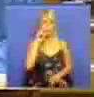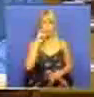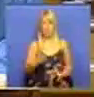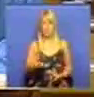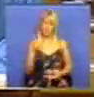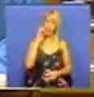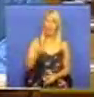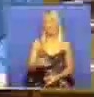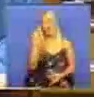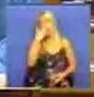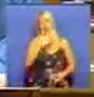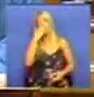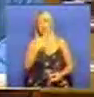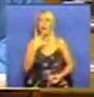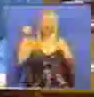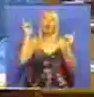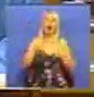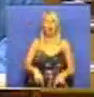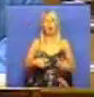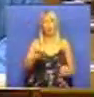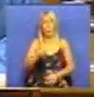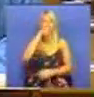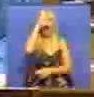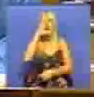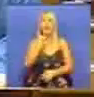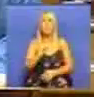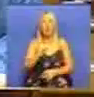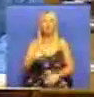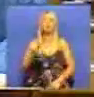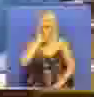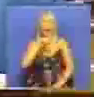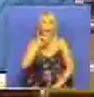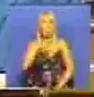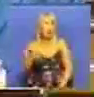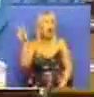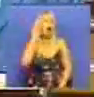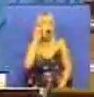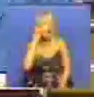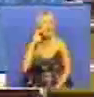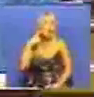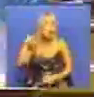ver se o Primeiro-Ministro volta a recuperar o ouvido e a escutar as campainhas de alarme.